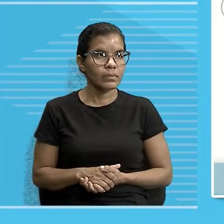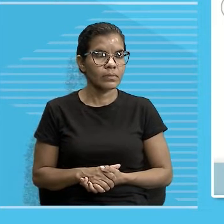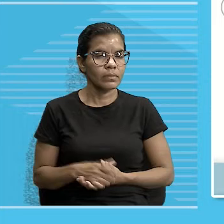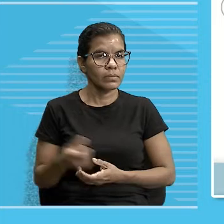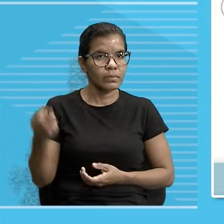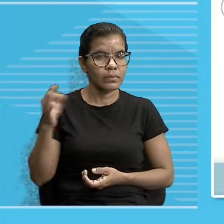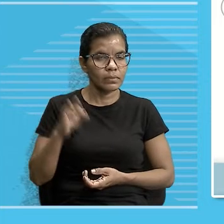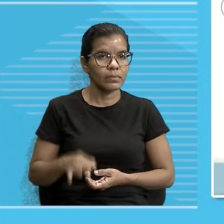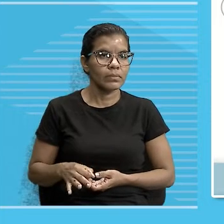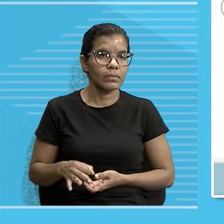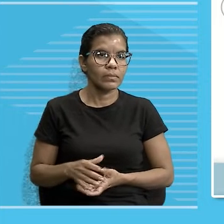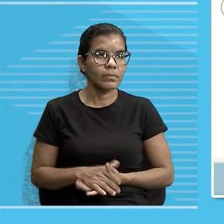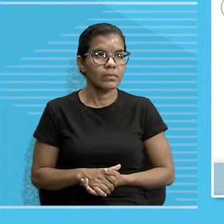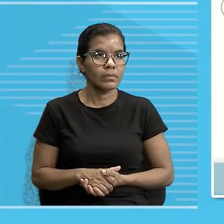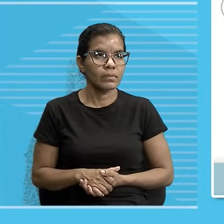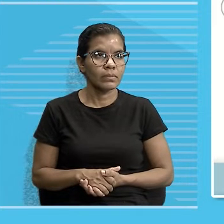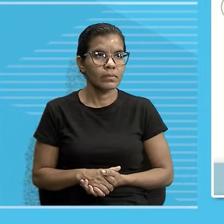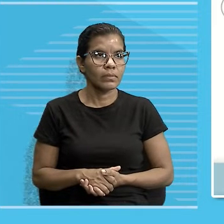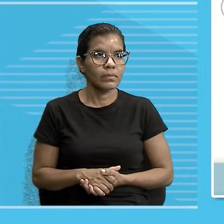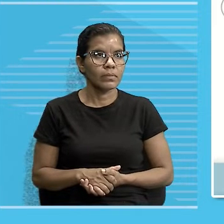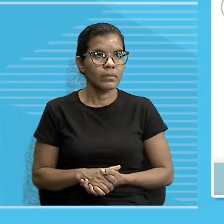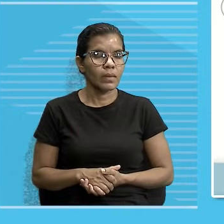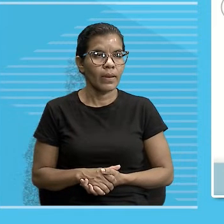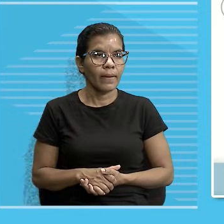Perfeito? 160.